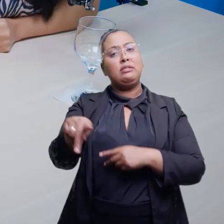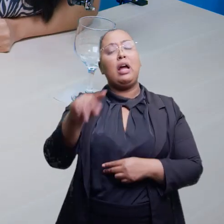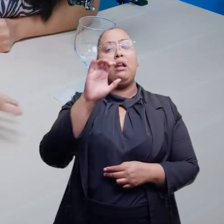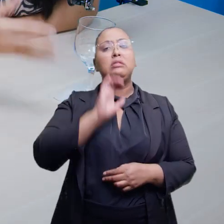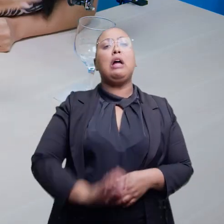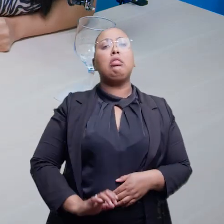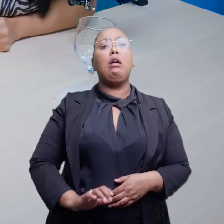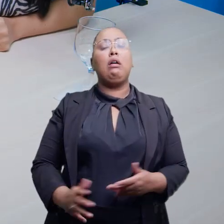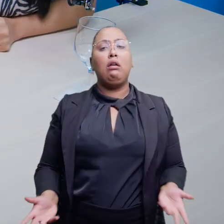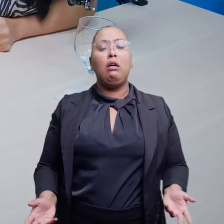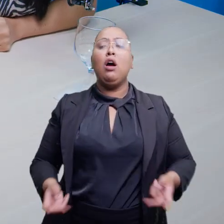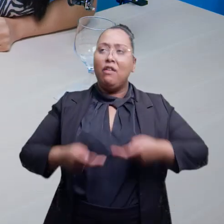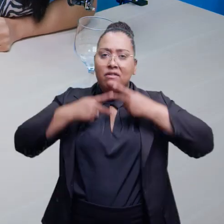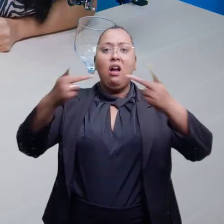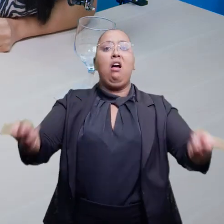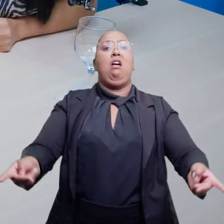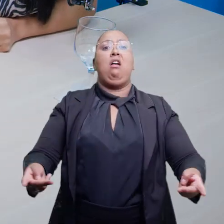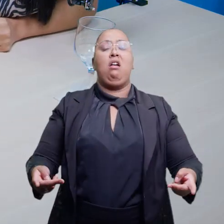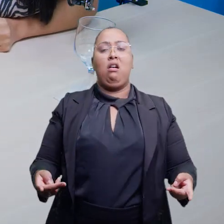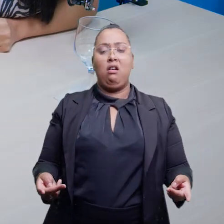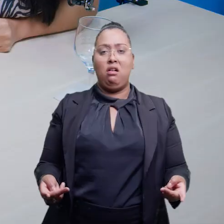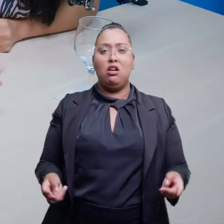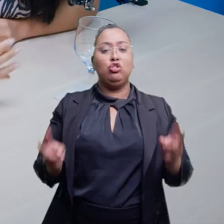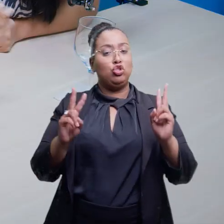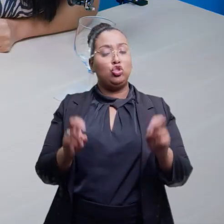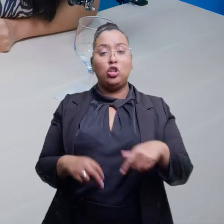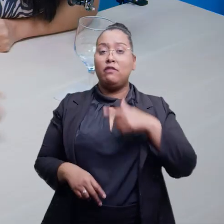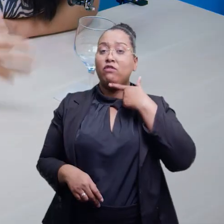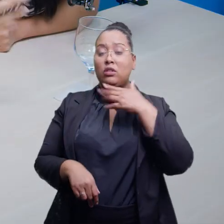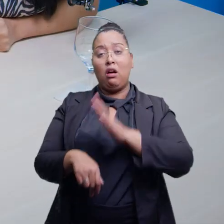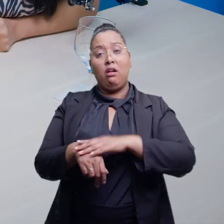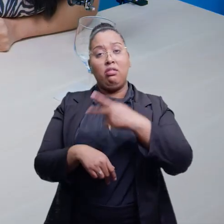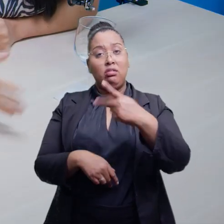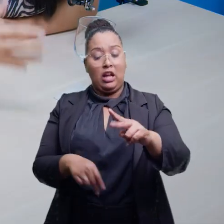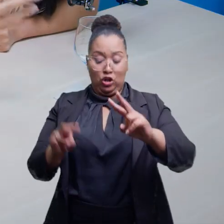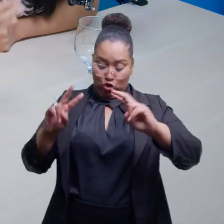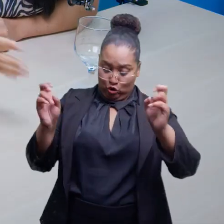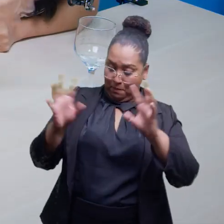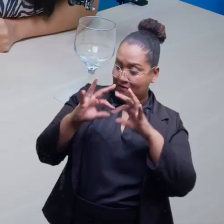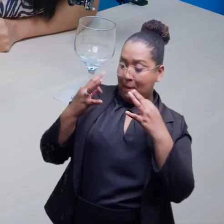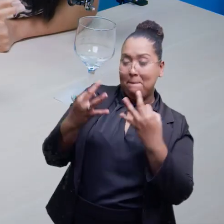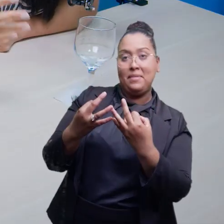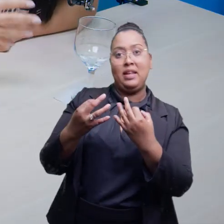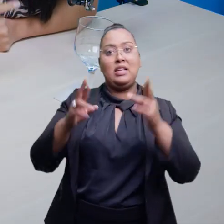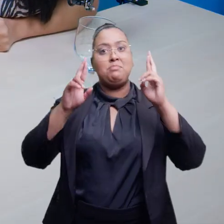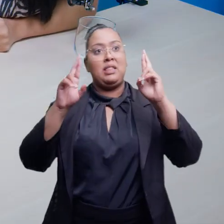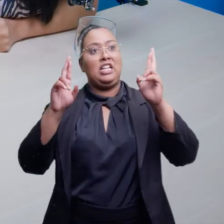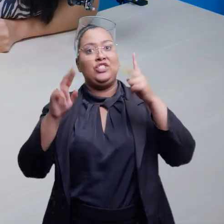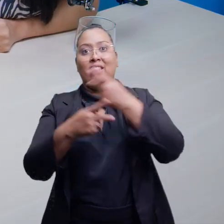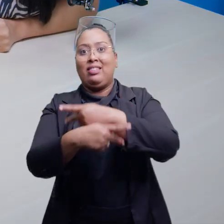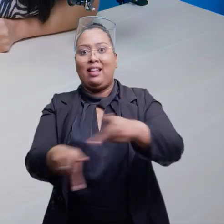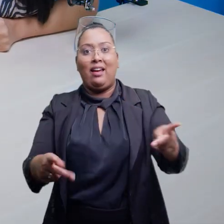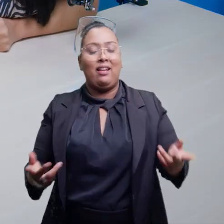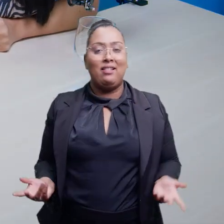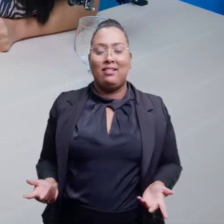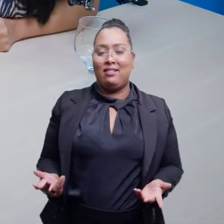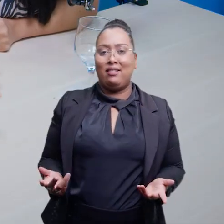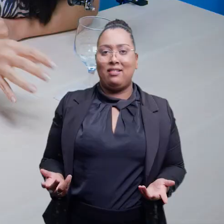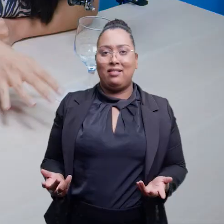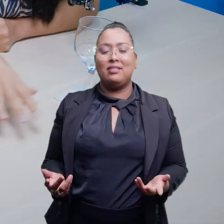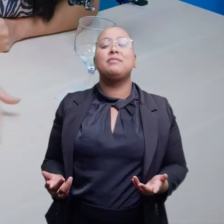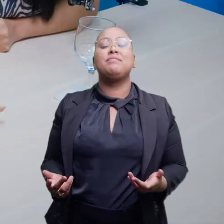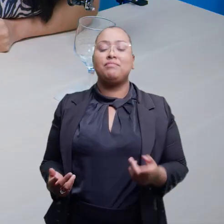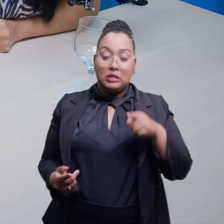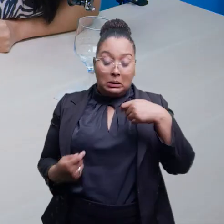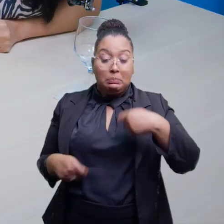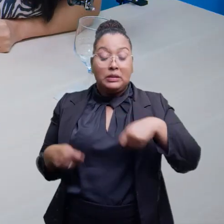poder falar, pelo menos, né, sobre o seu desejo da sua família, a sua expectativa em relação a uma família,